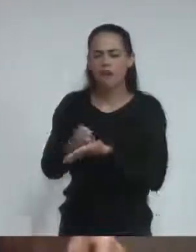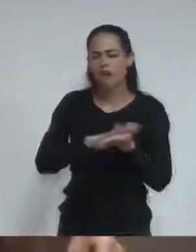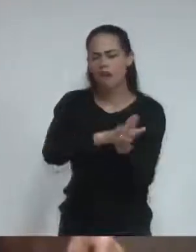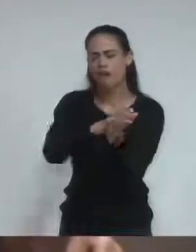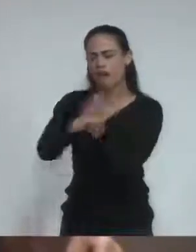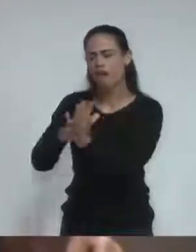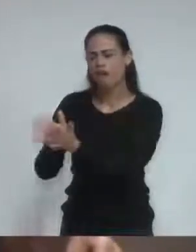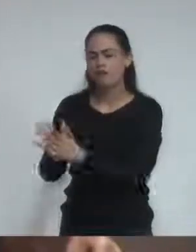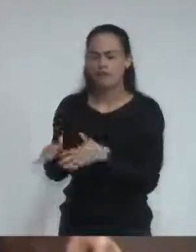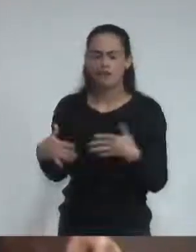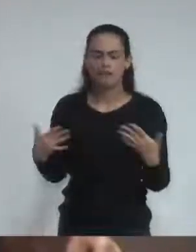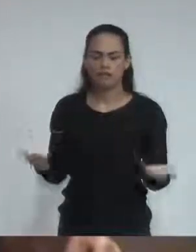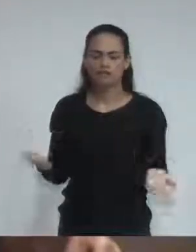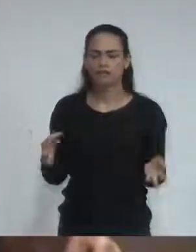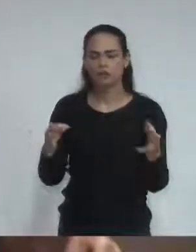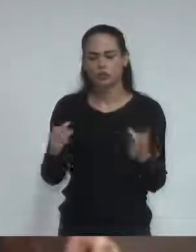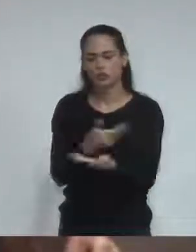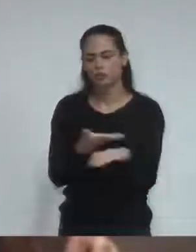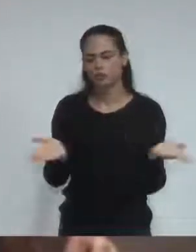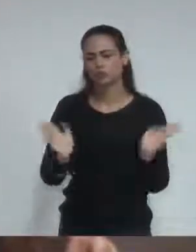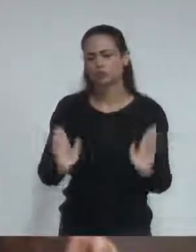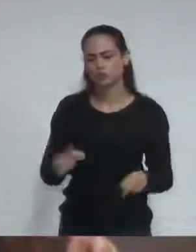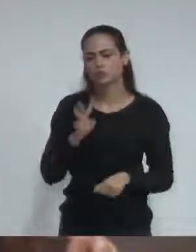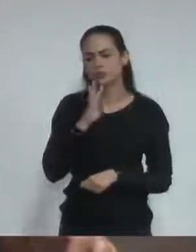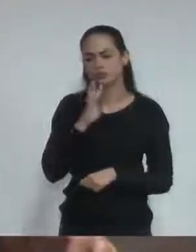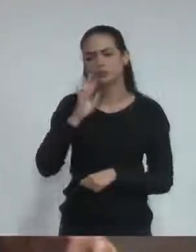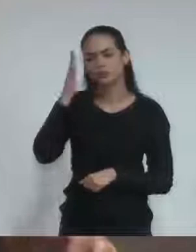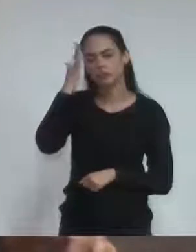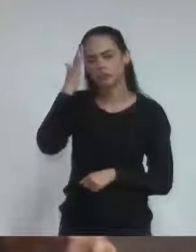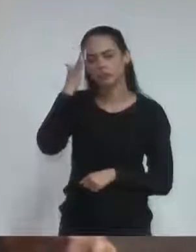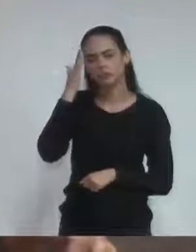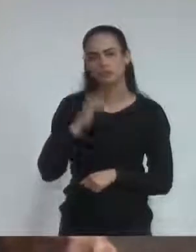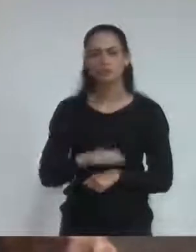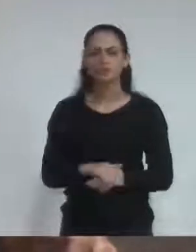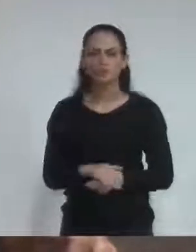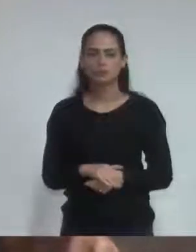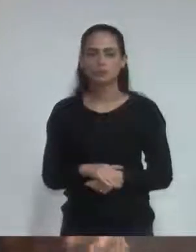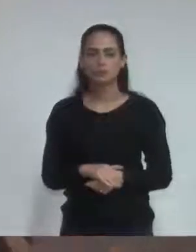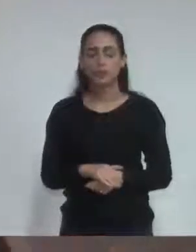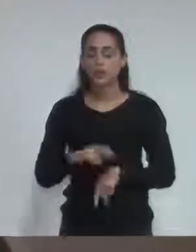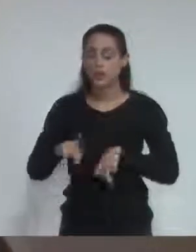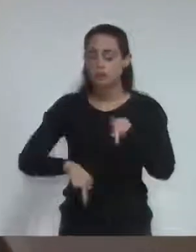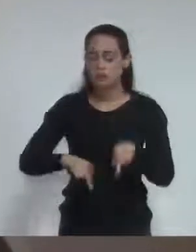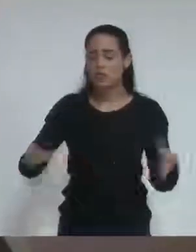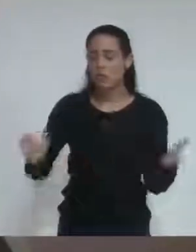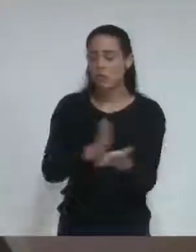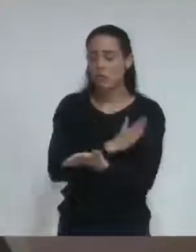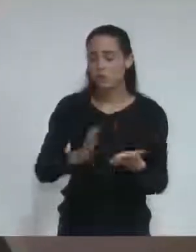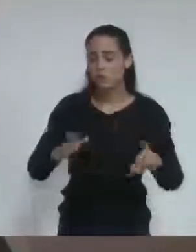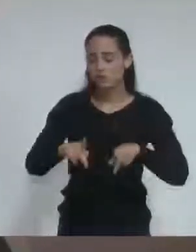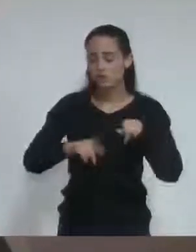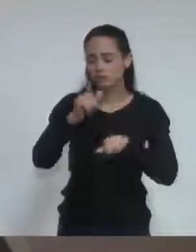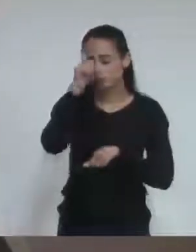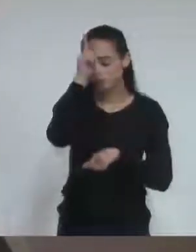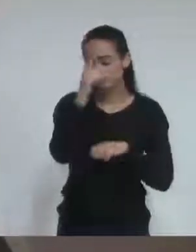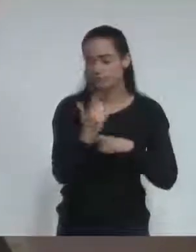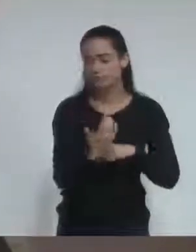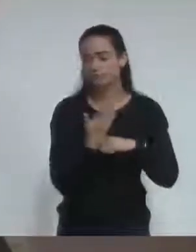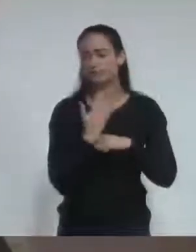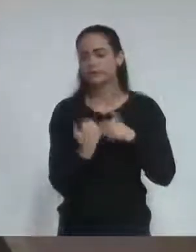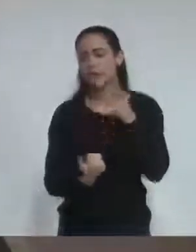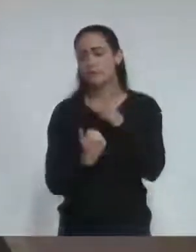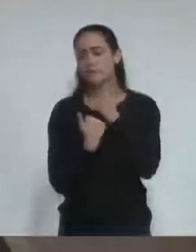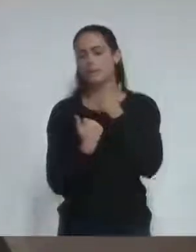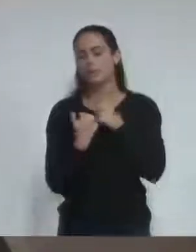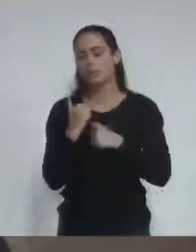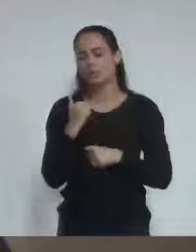ocorreu, né, e em grande parte com o apoio do povo alemão, que não tinha compreensão